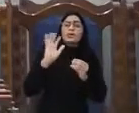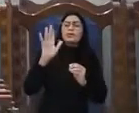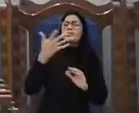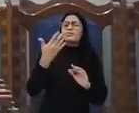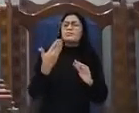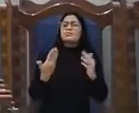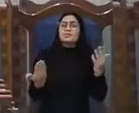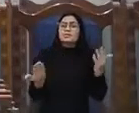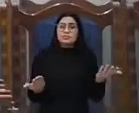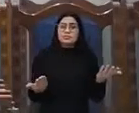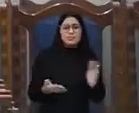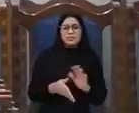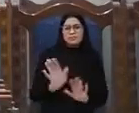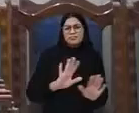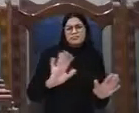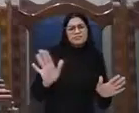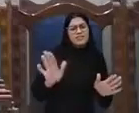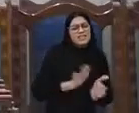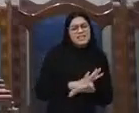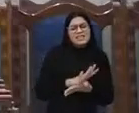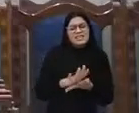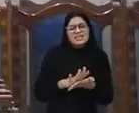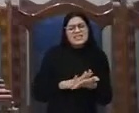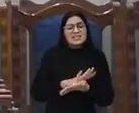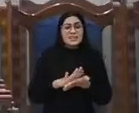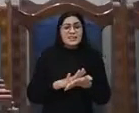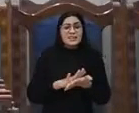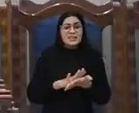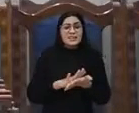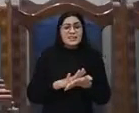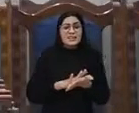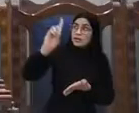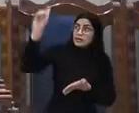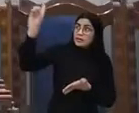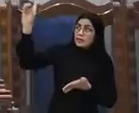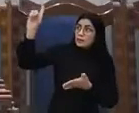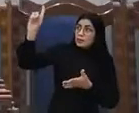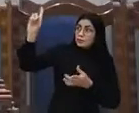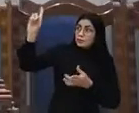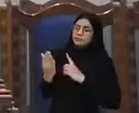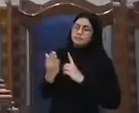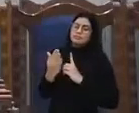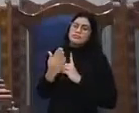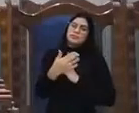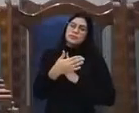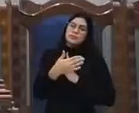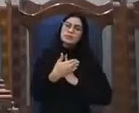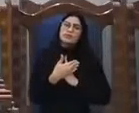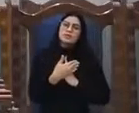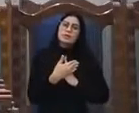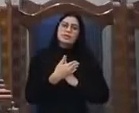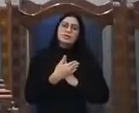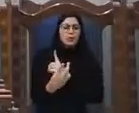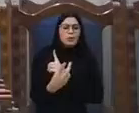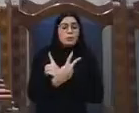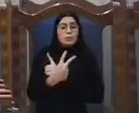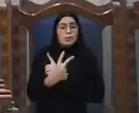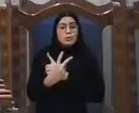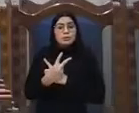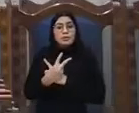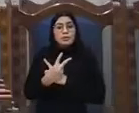acontecer nada. Com quem serve a esse Deus maravilhoso, Ele te guarda, Ele te ajuda, Ele te